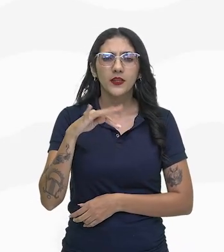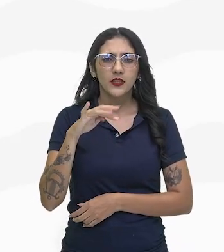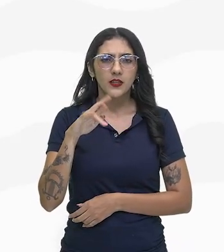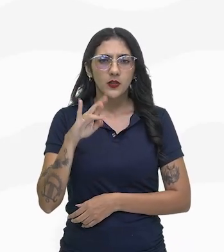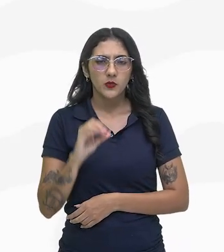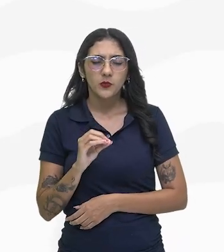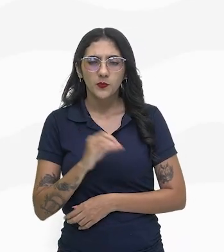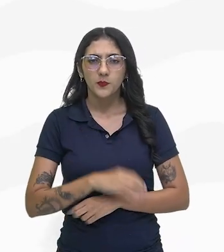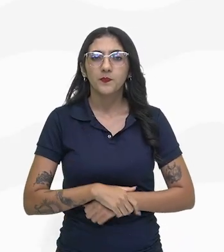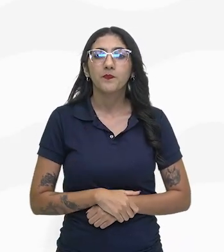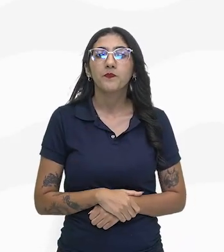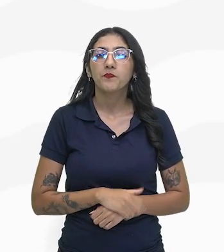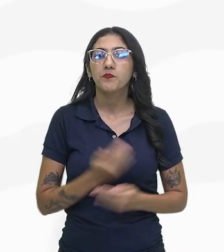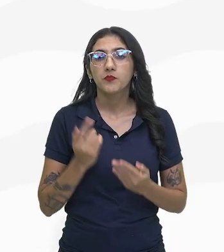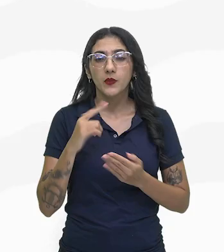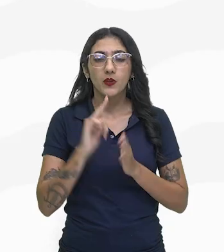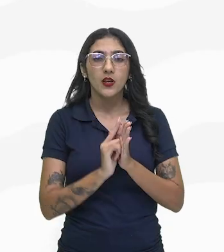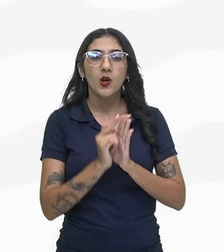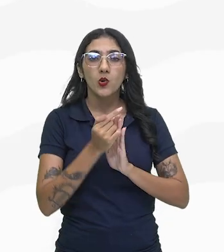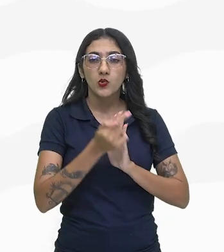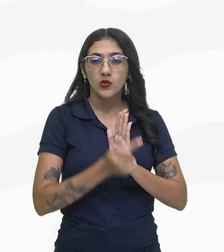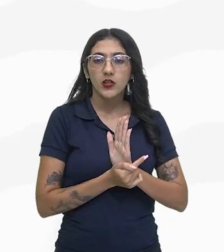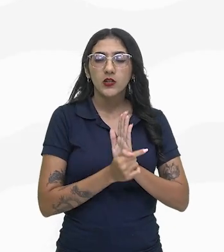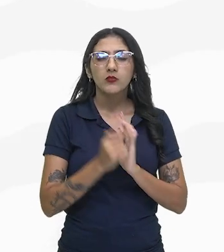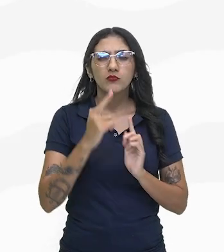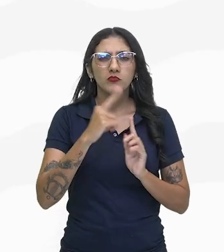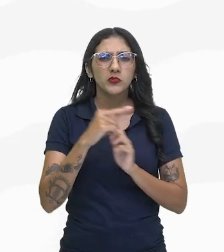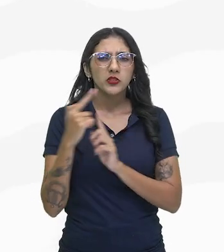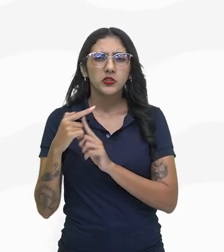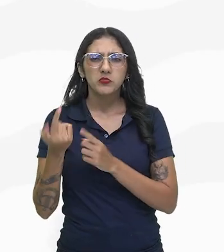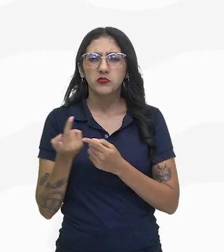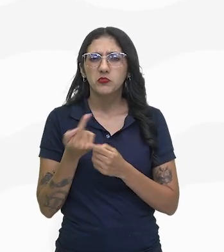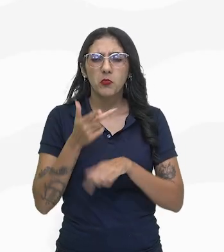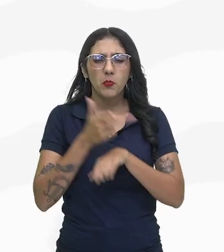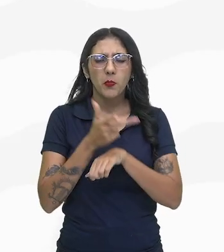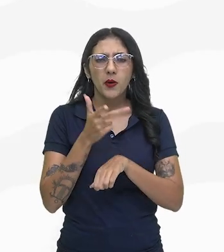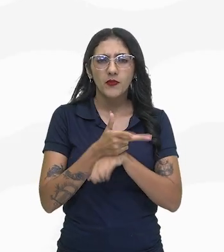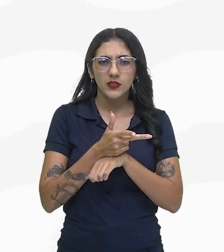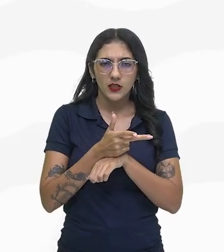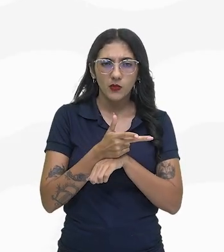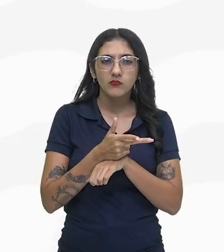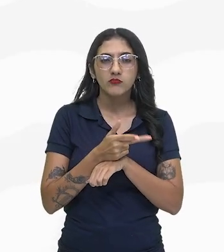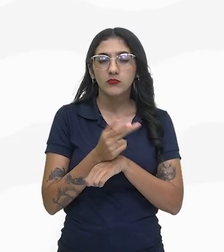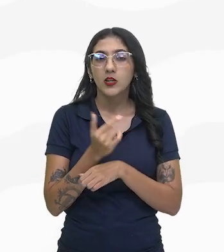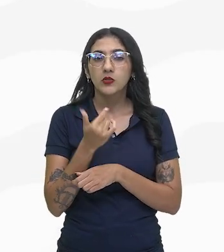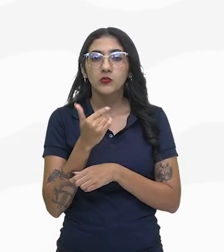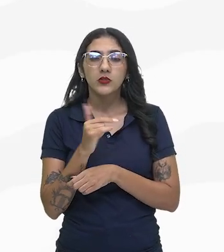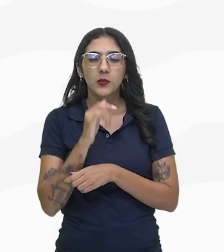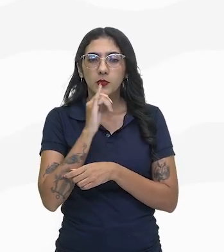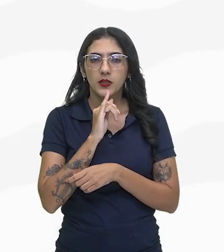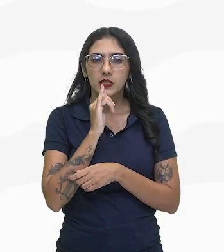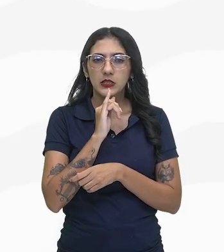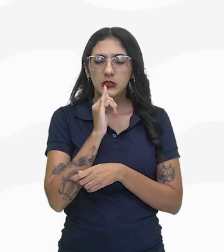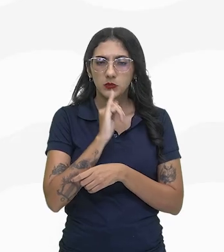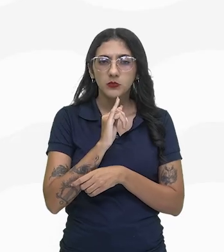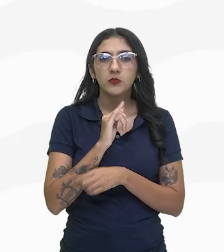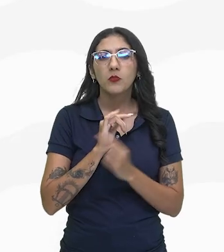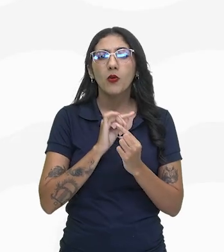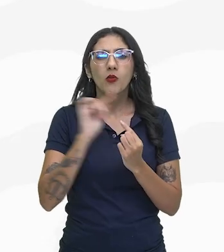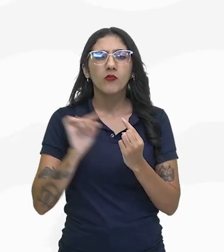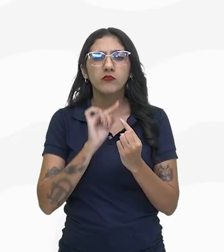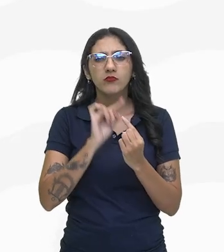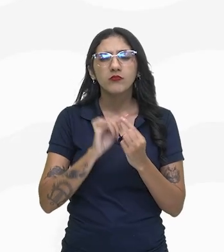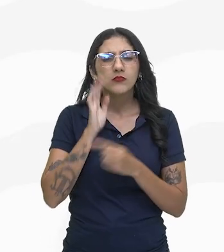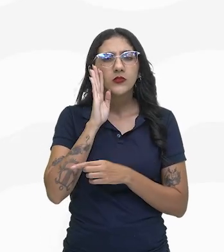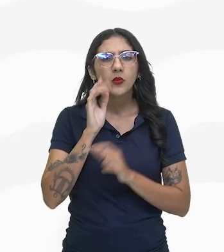o documentário é um gênero cinematográfico não ficcional, cujo objetivo